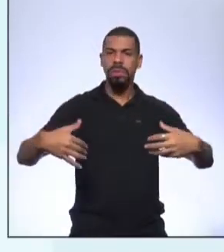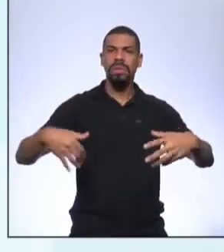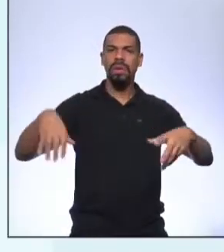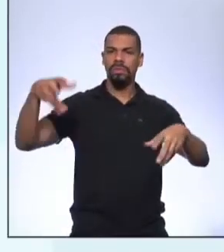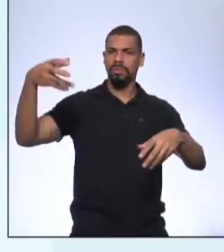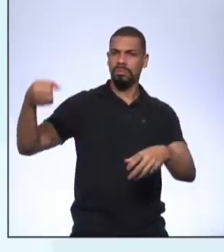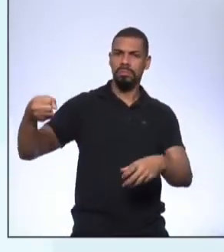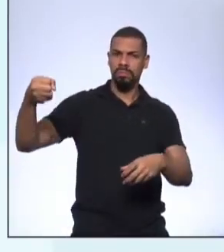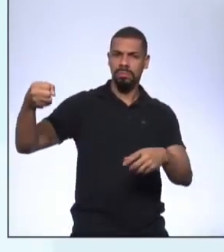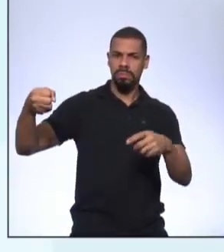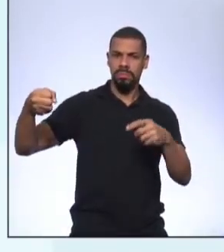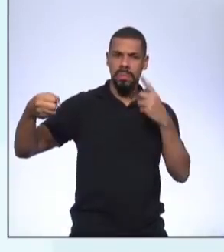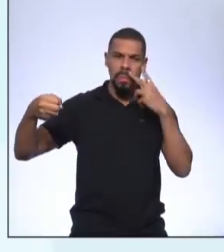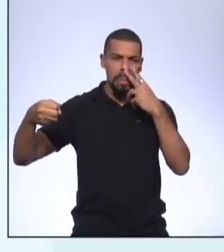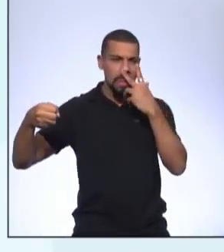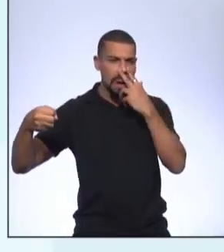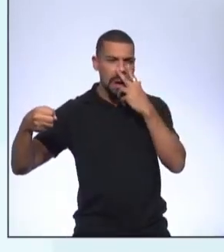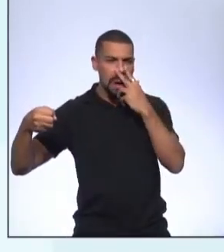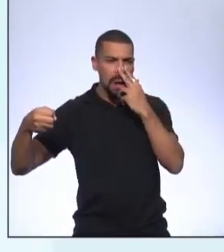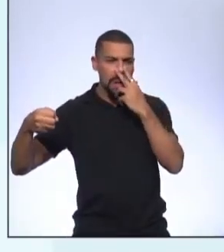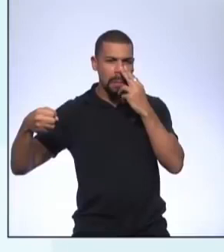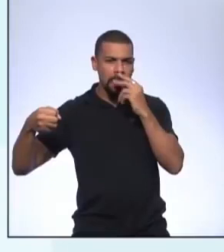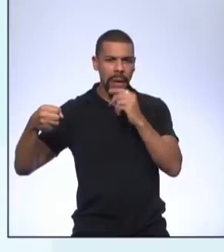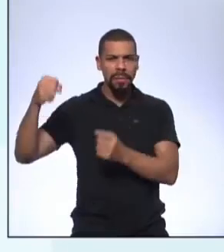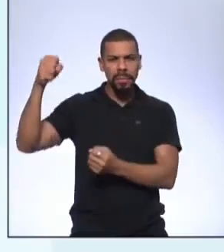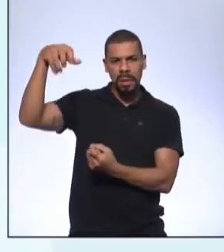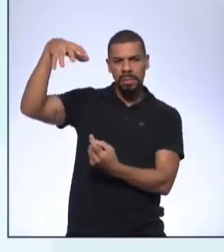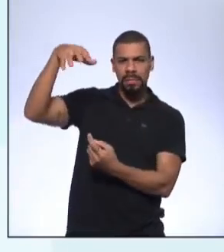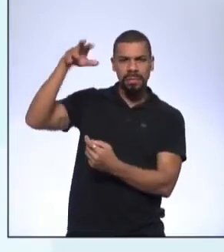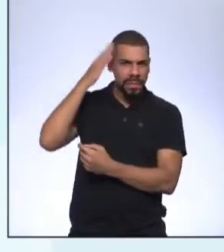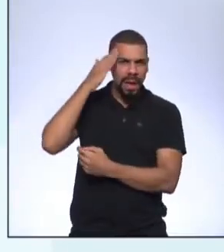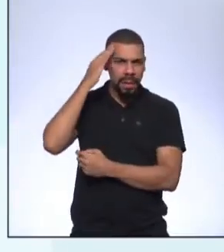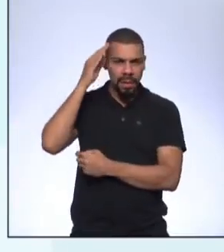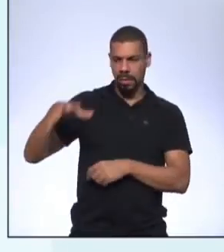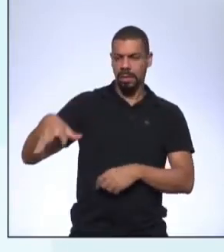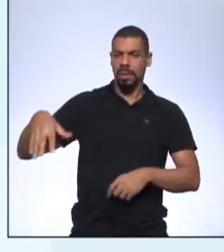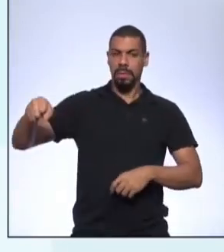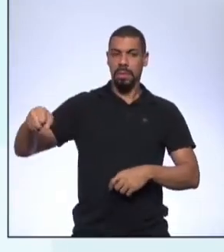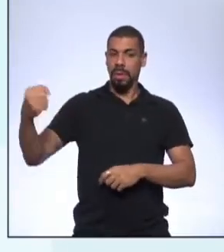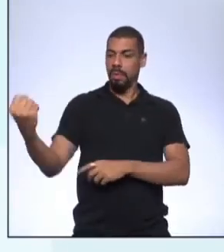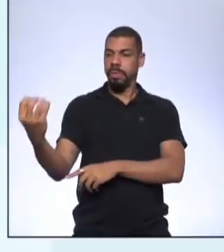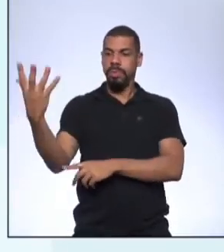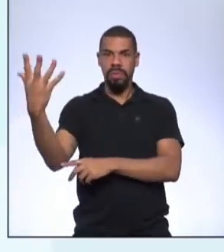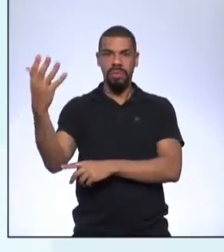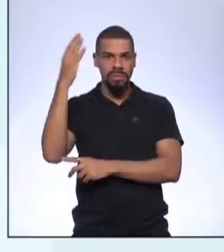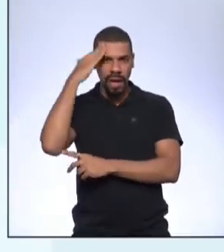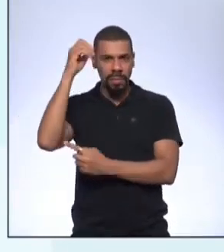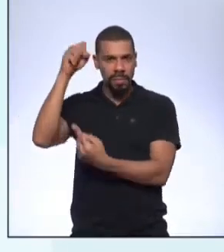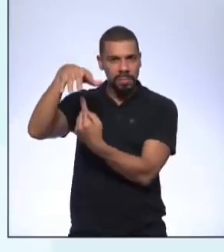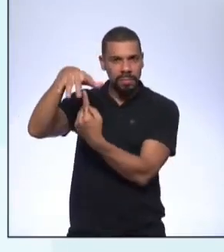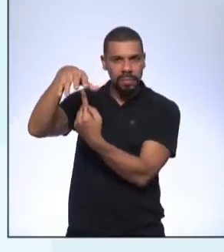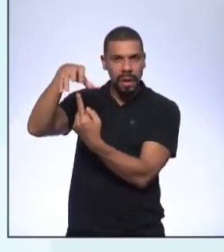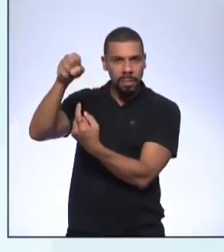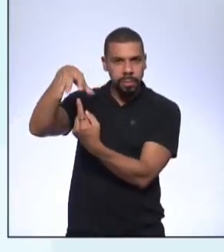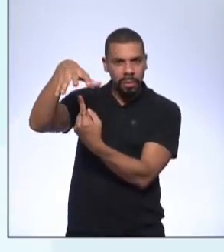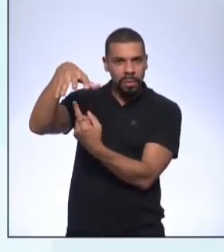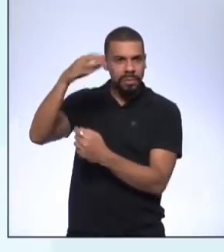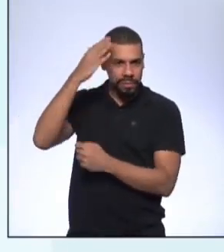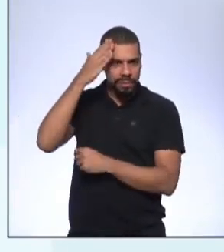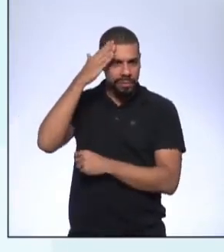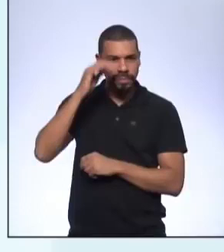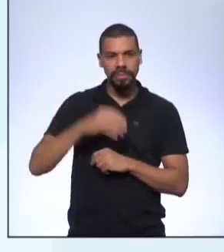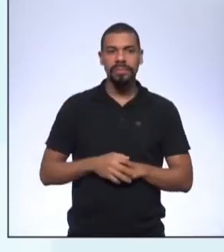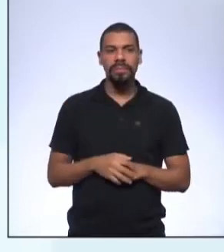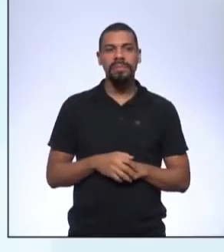coisa que parece uma lanterna, né? Lá no canto esquerdo da obra, né? Ele é o Luís XIV. Então a gente imaginaria que ele estaria num trono, que a família